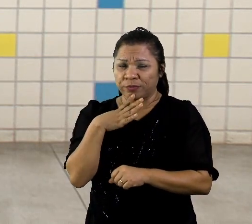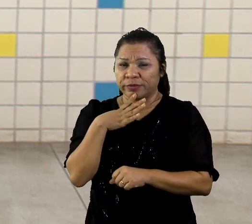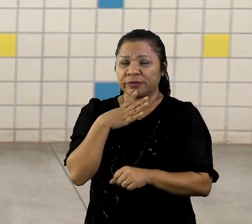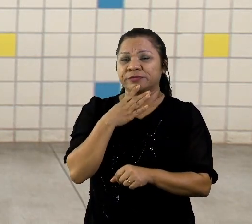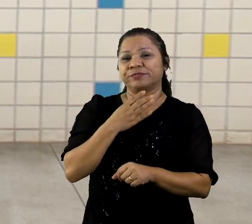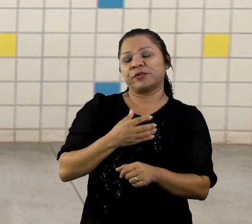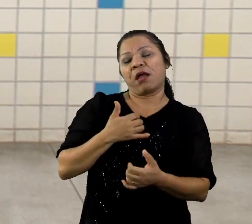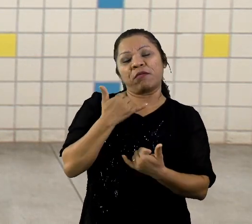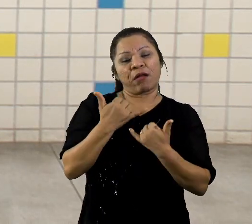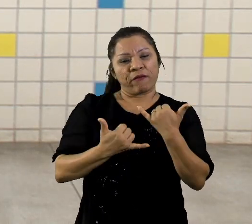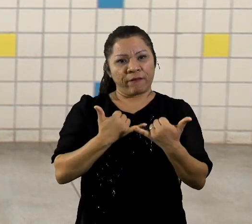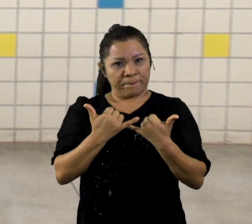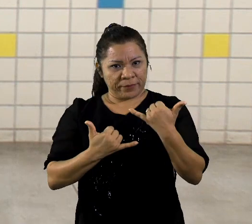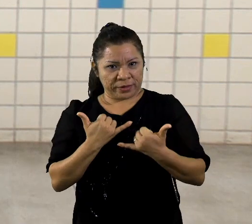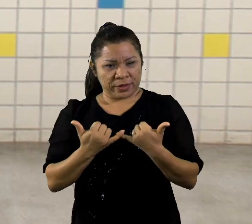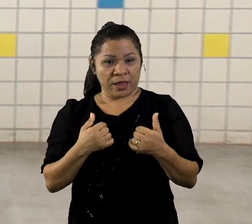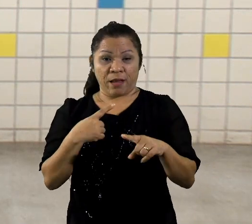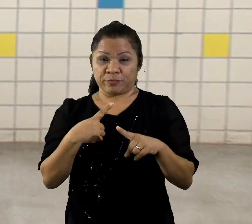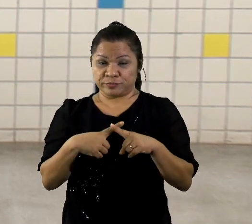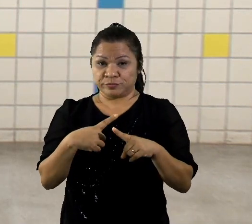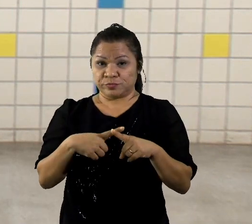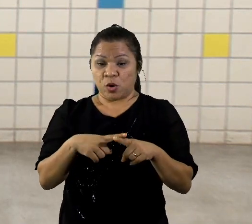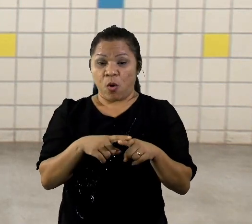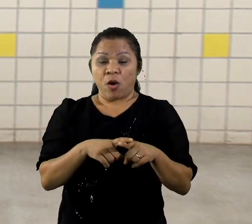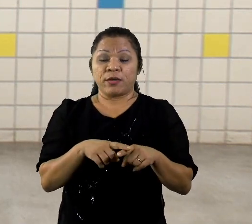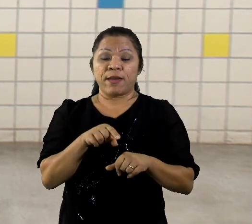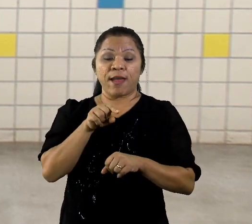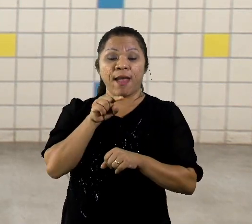gente vai brincar com ela, porque ela vai ser o nosso